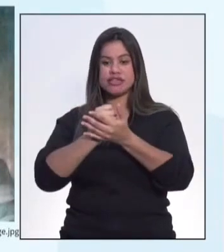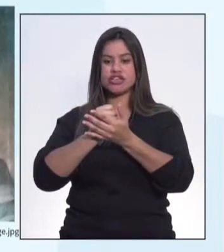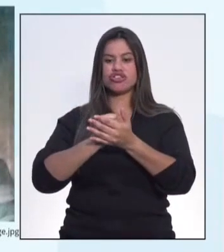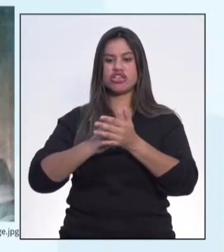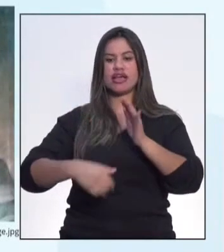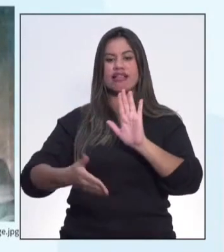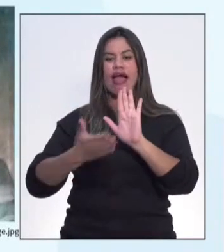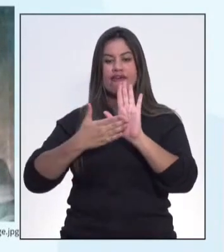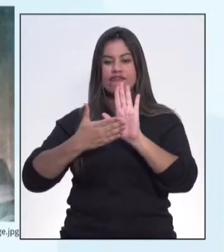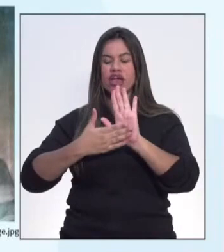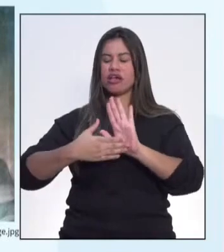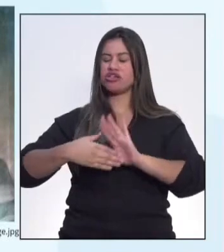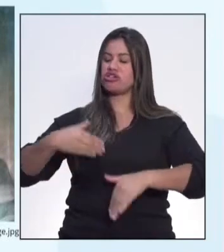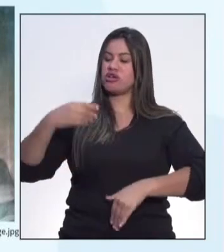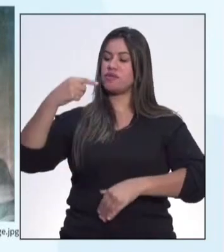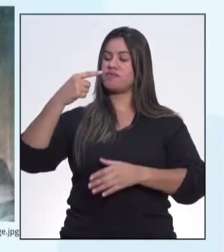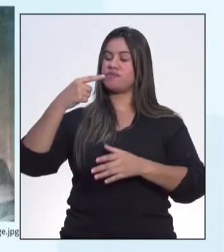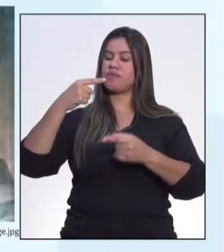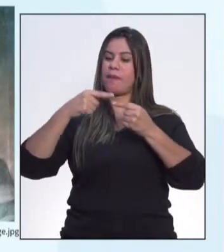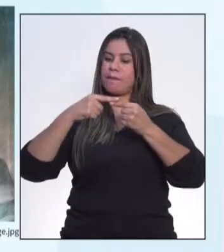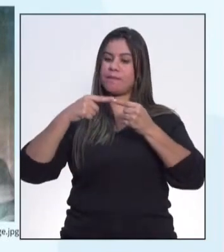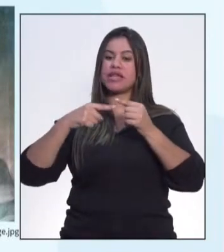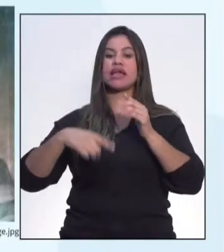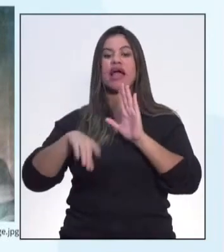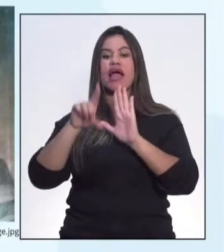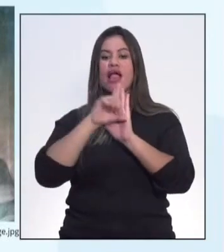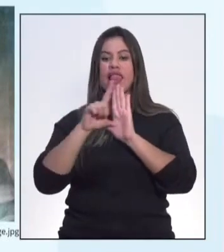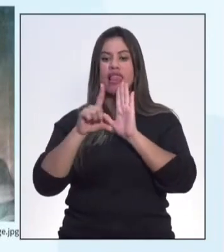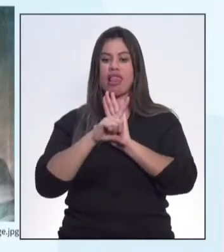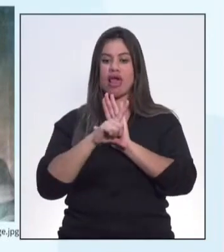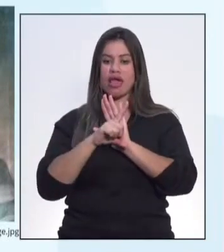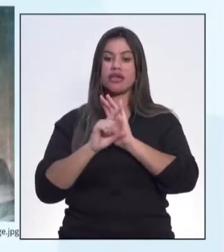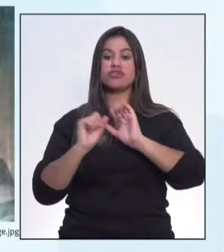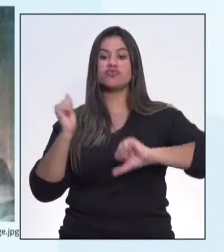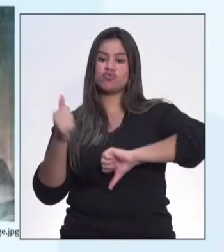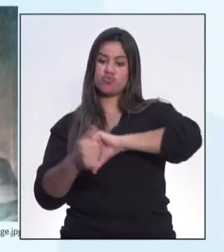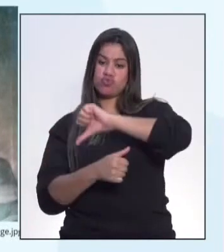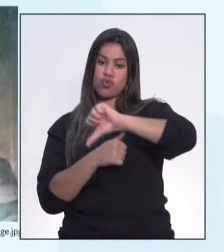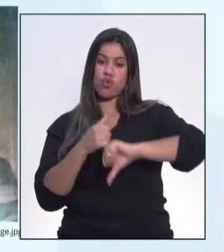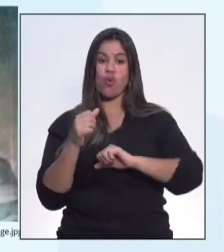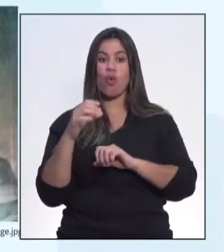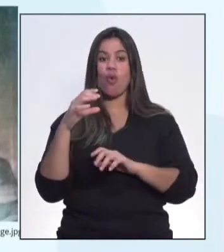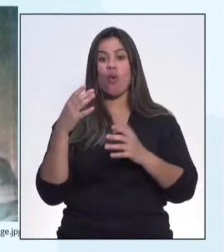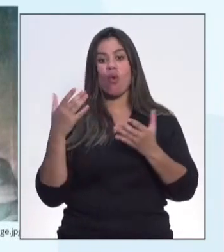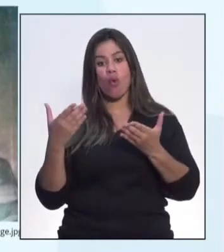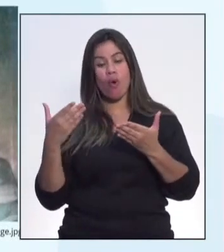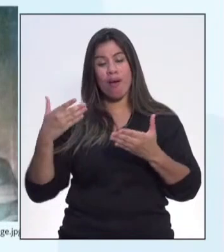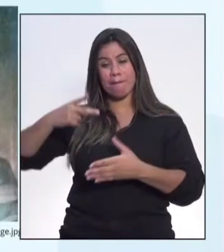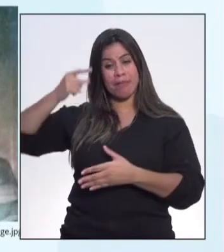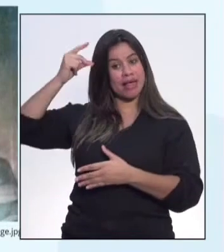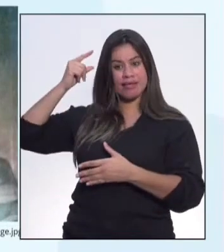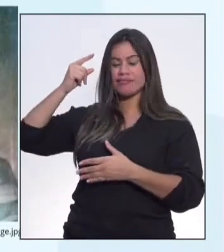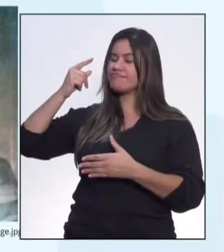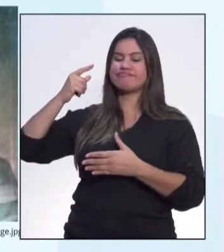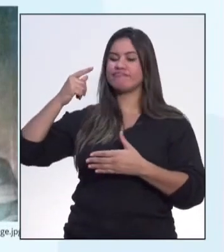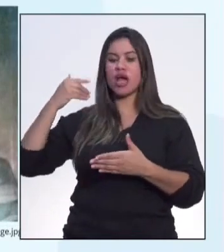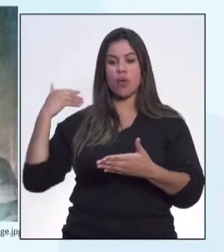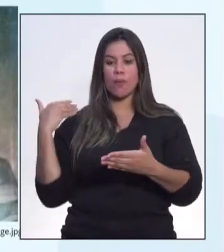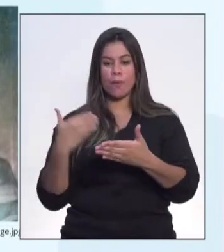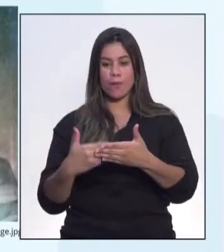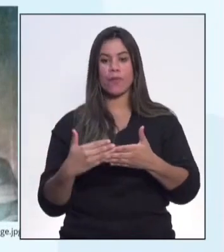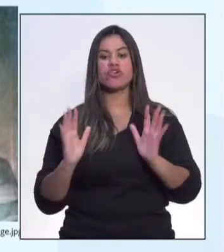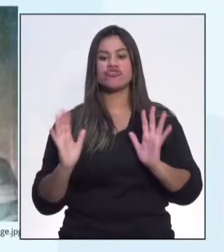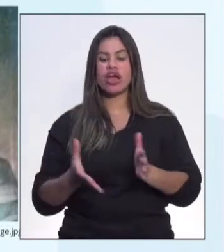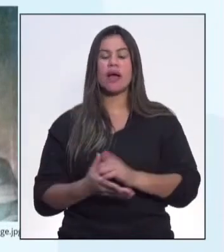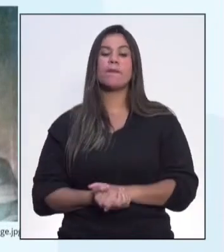só foi, na Constituição brasileira, recentemente mudada, que nós vamos ver já já. Na Idade Média,